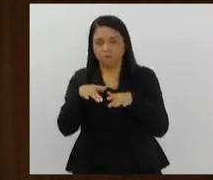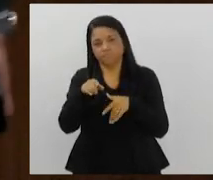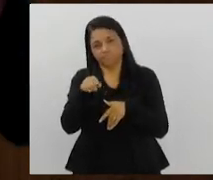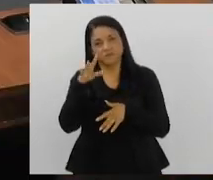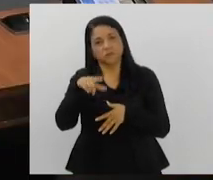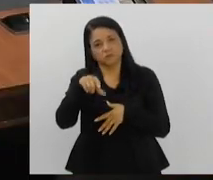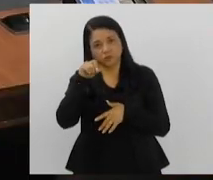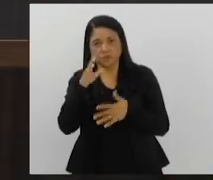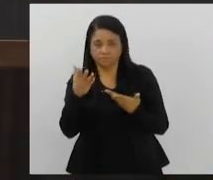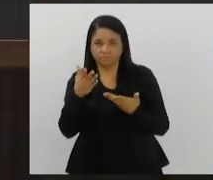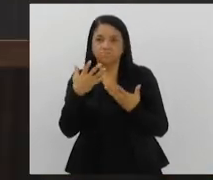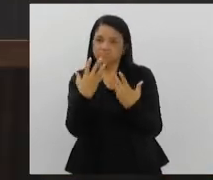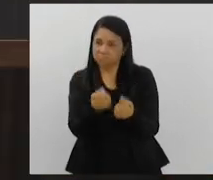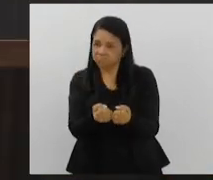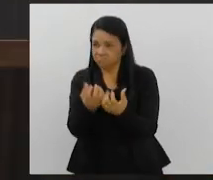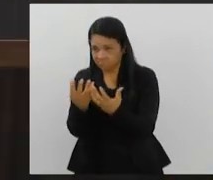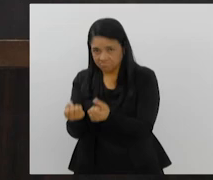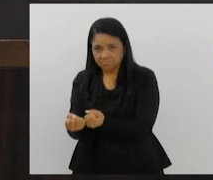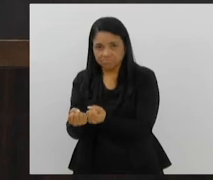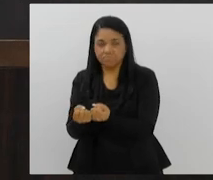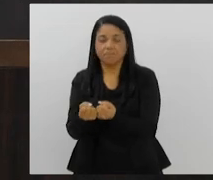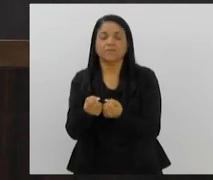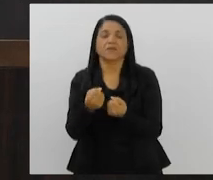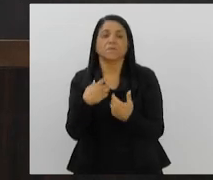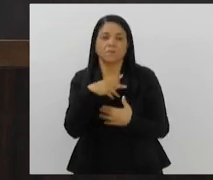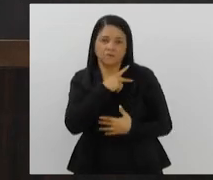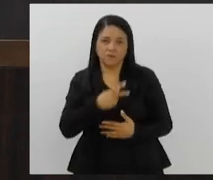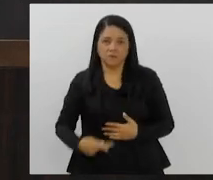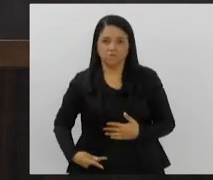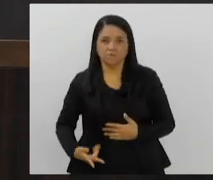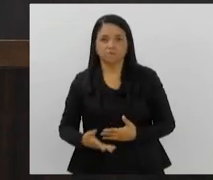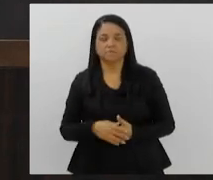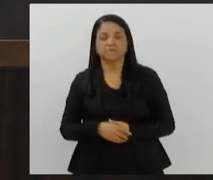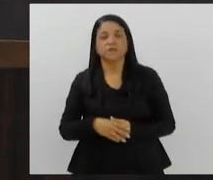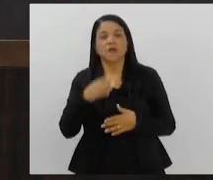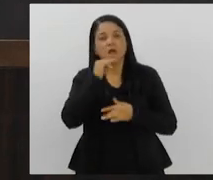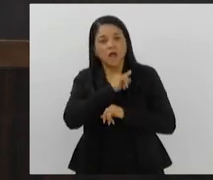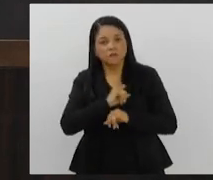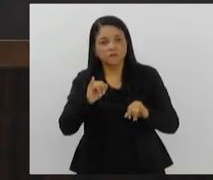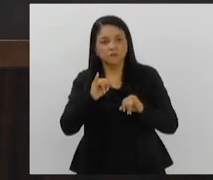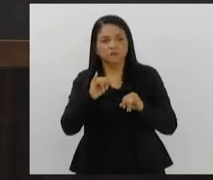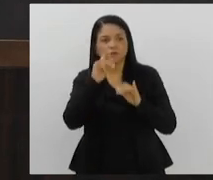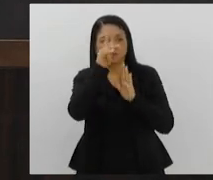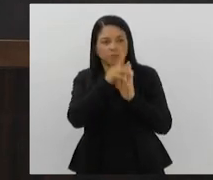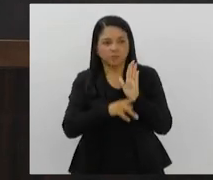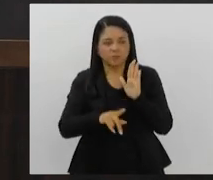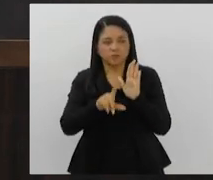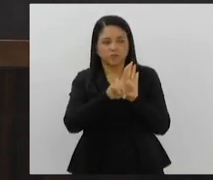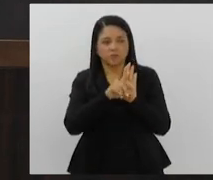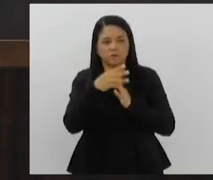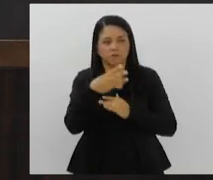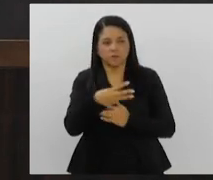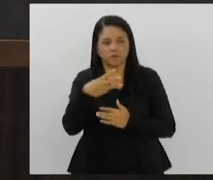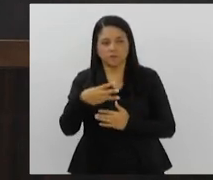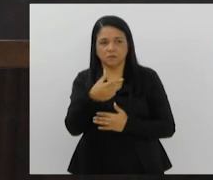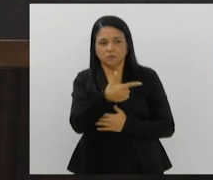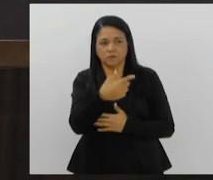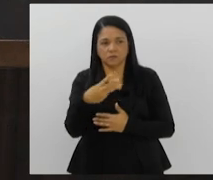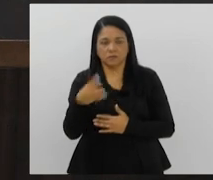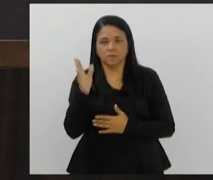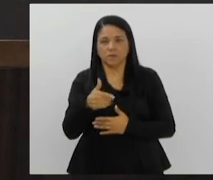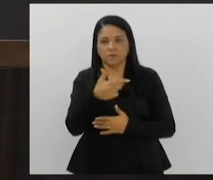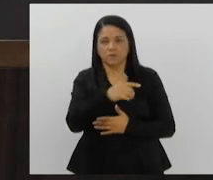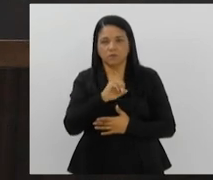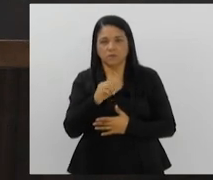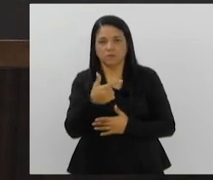A presidência defere o pedido de Vossa Excelência. Anuncio projeto de lei número 3323, de